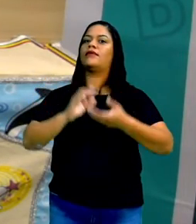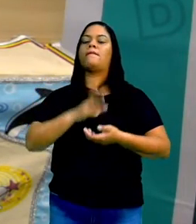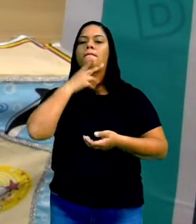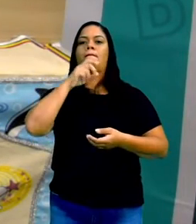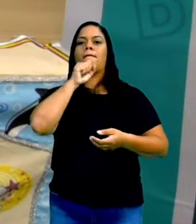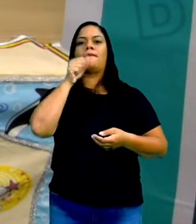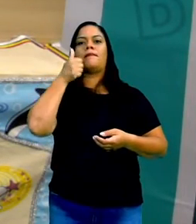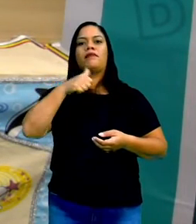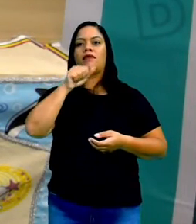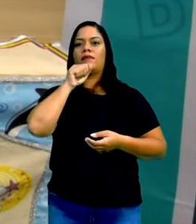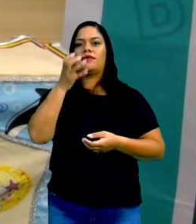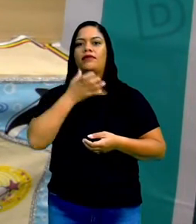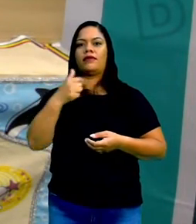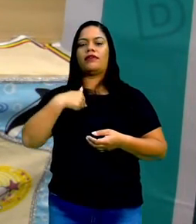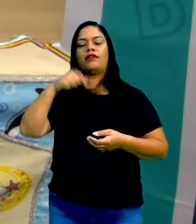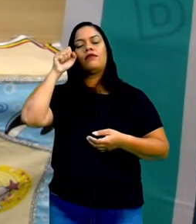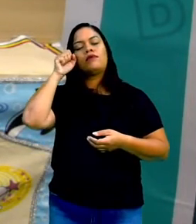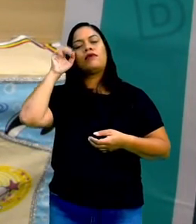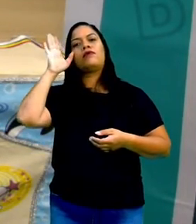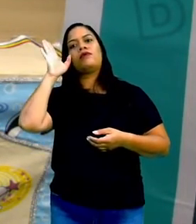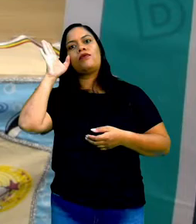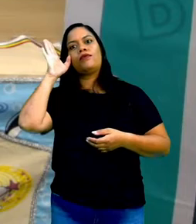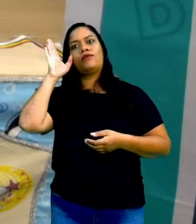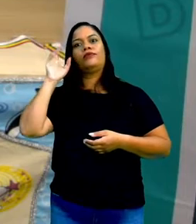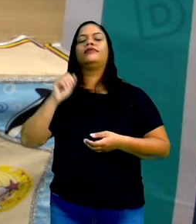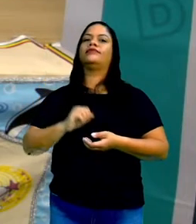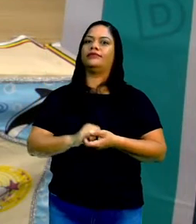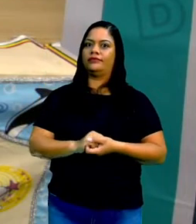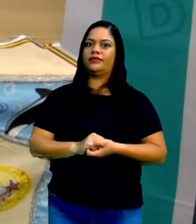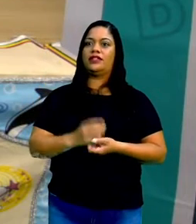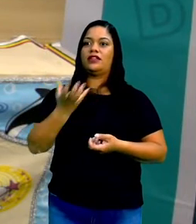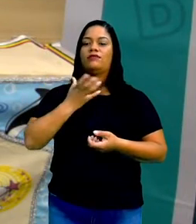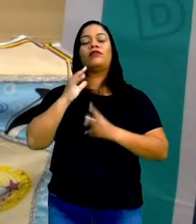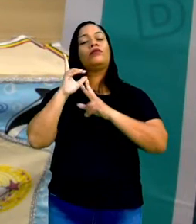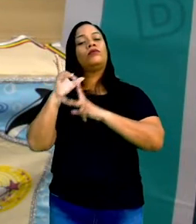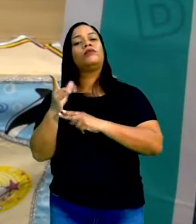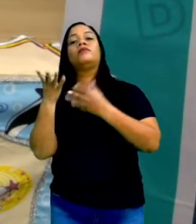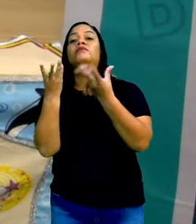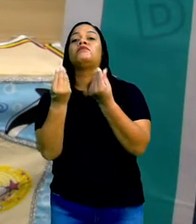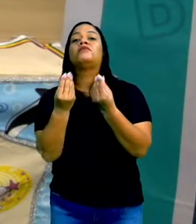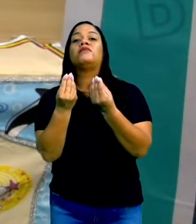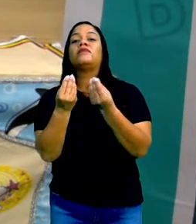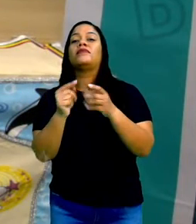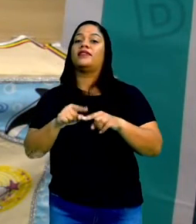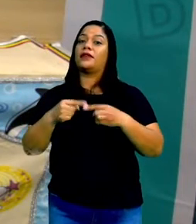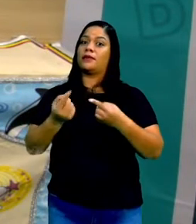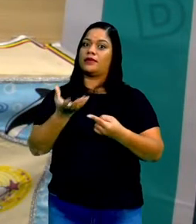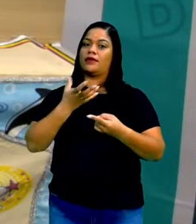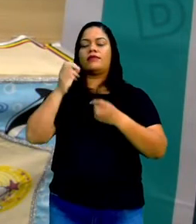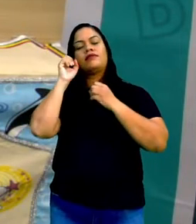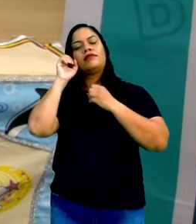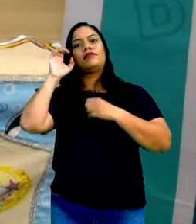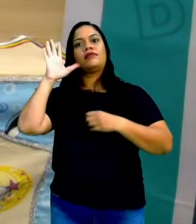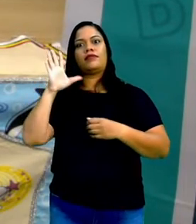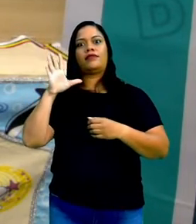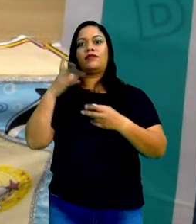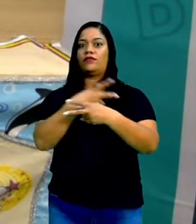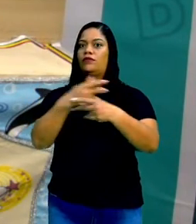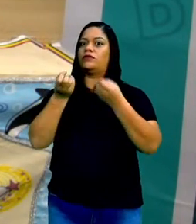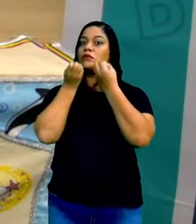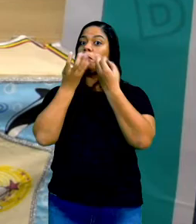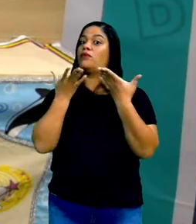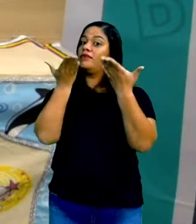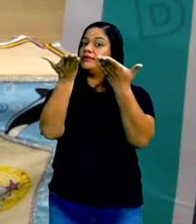pai e minha mãe quer que eu acorde cedo, eu quero acordar tarde. Ah, mas aí ela quer que você acorde cedo pra ser uma coisa